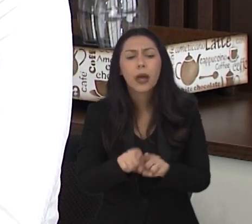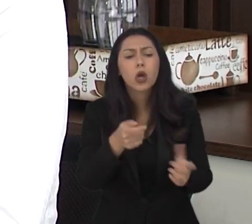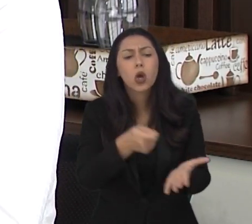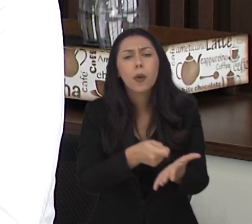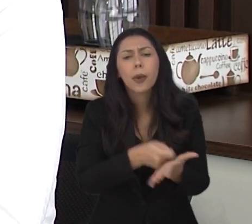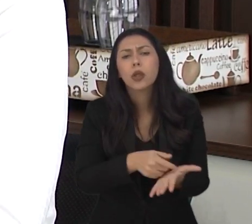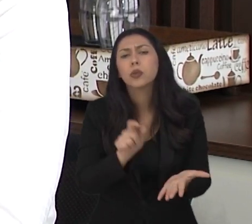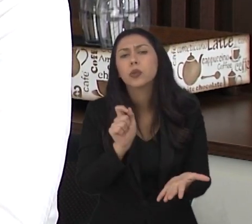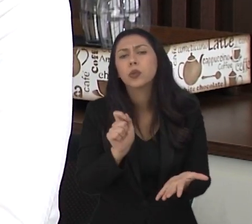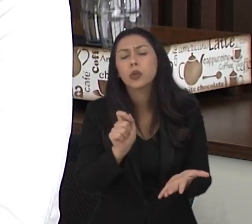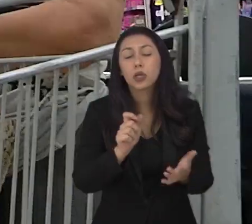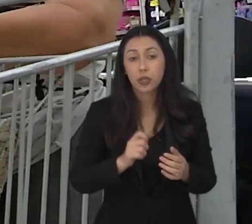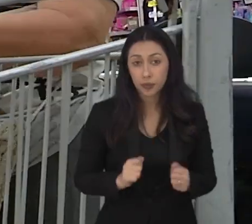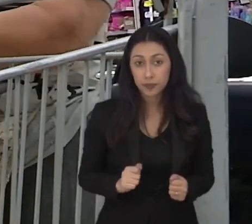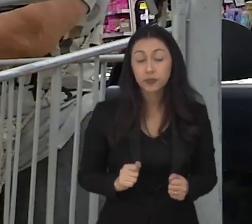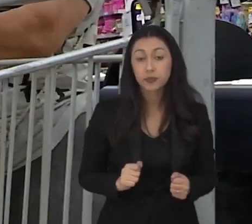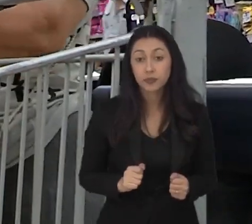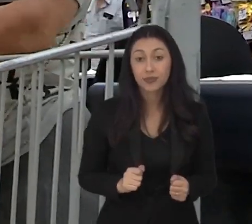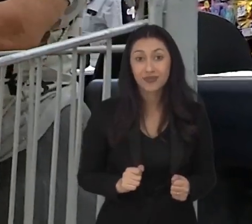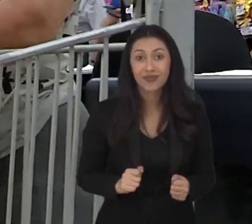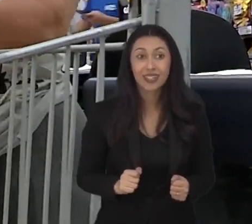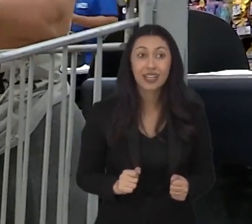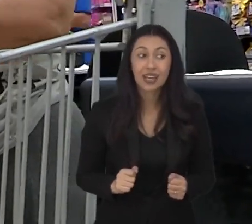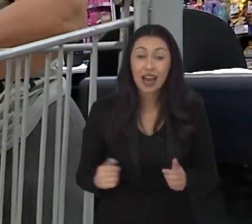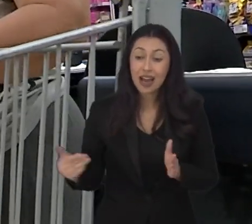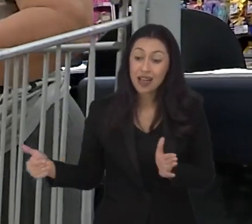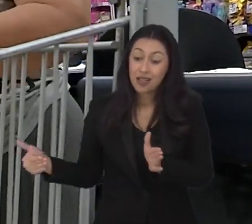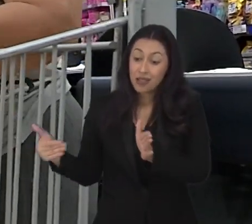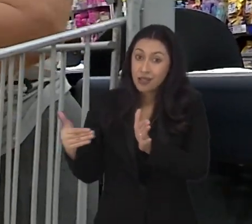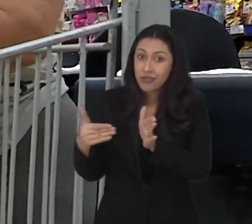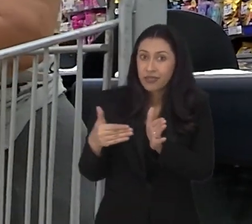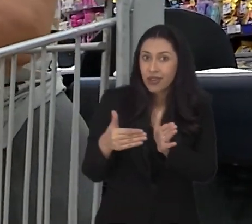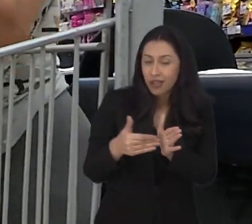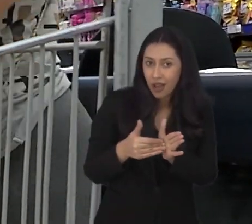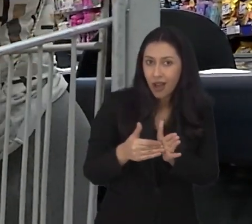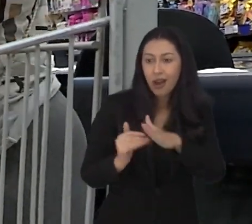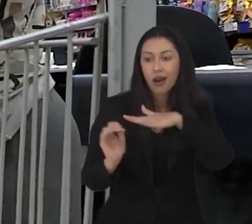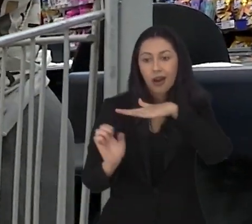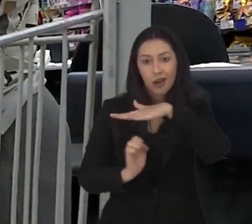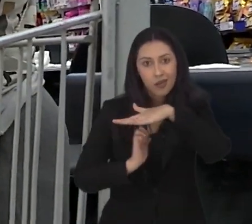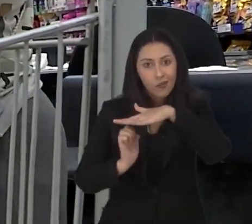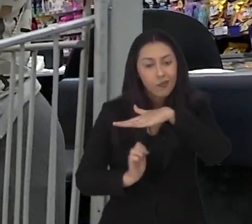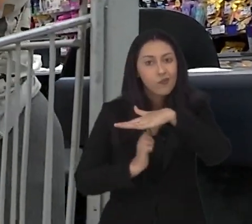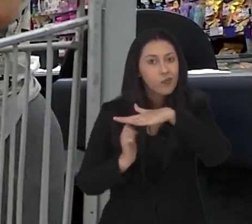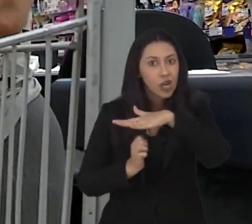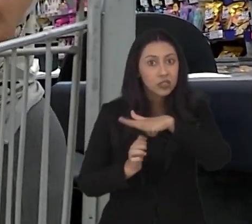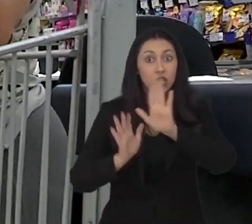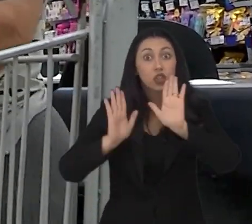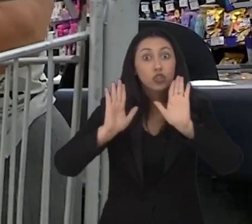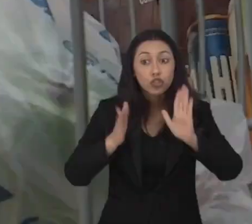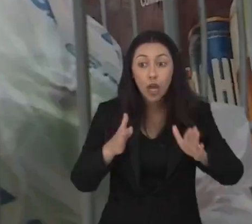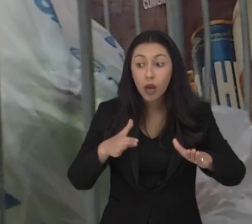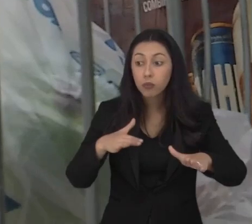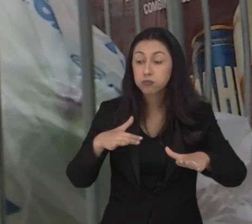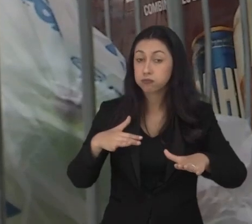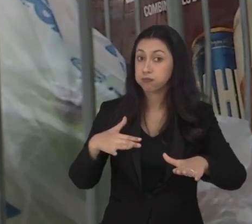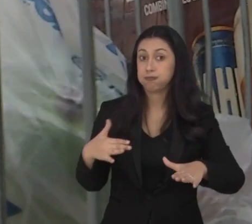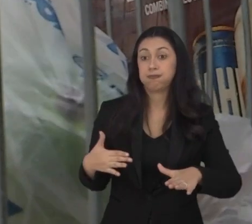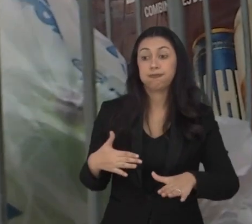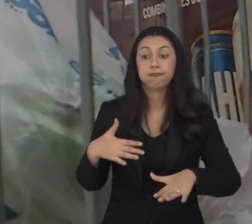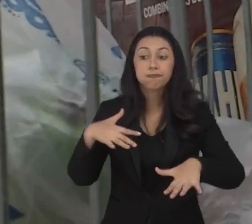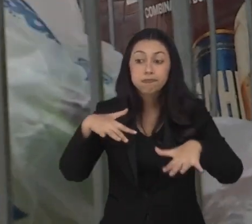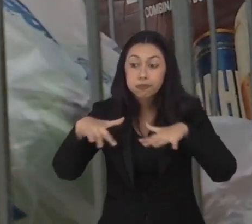que será cobrado exatamente. Enquanto a medida não começa a valer, empresas e representantes dos setores afetados têm